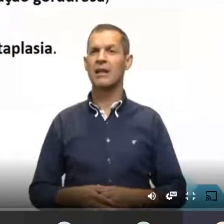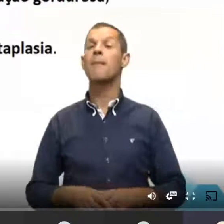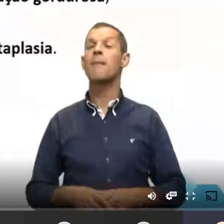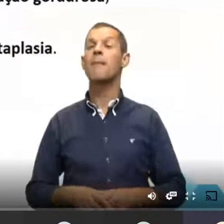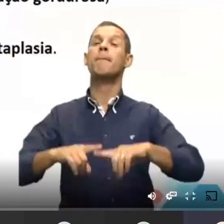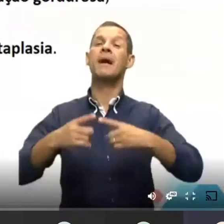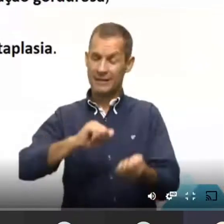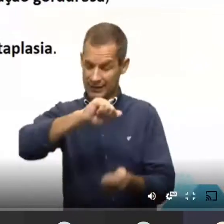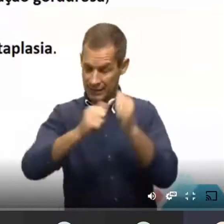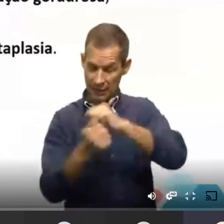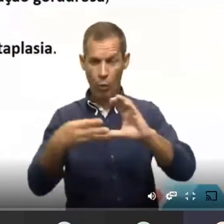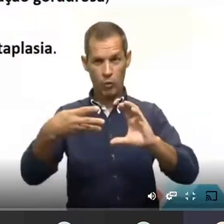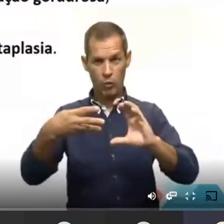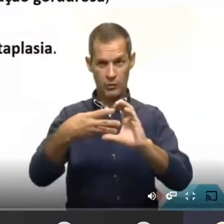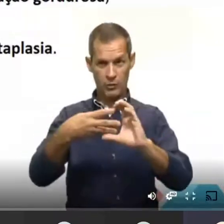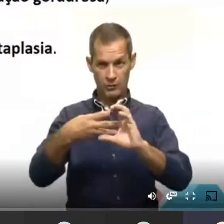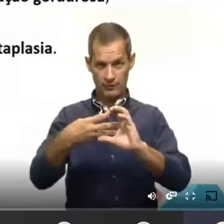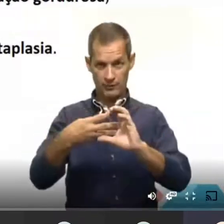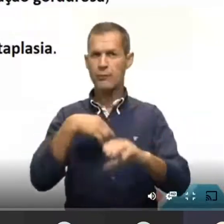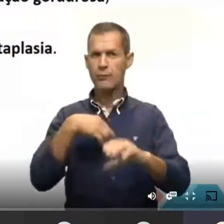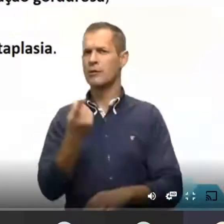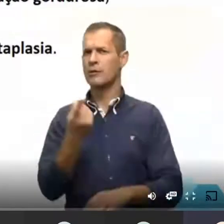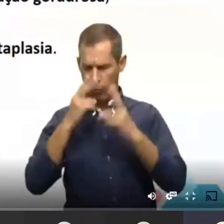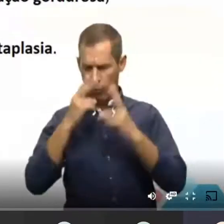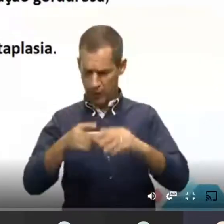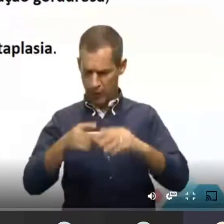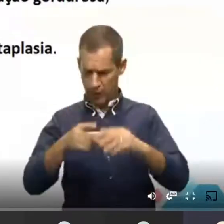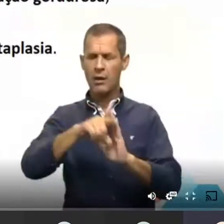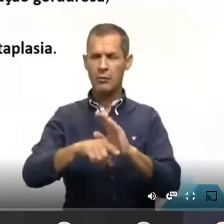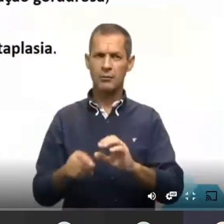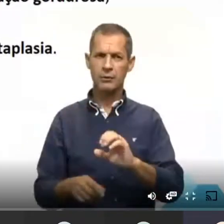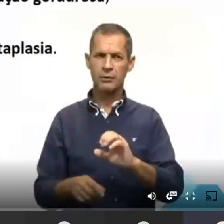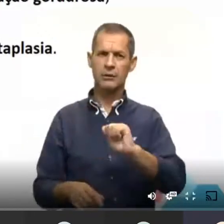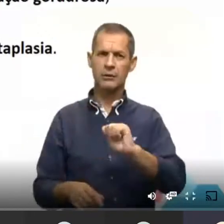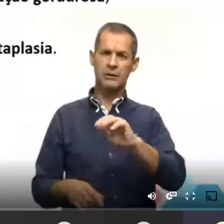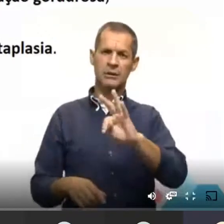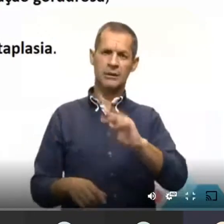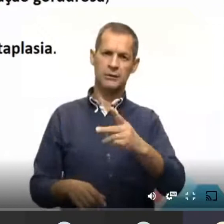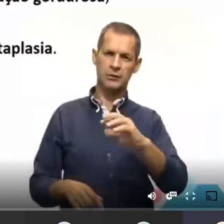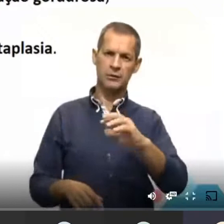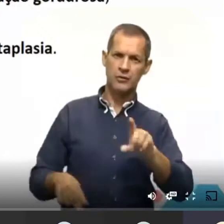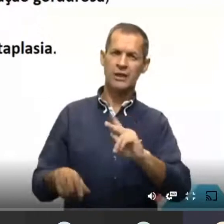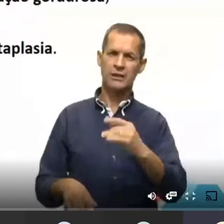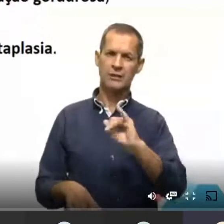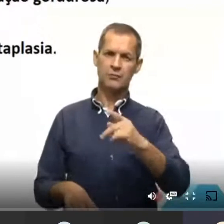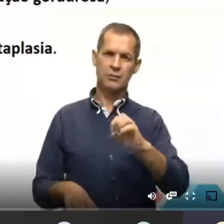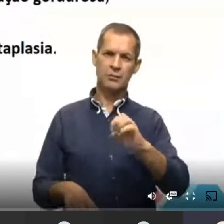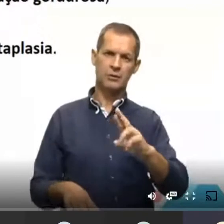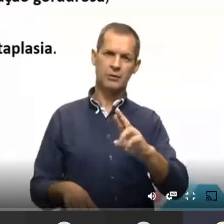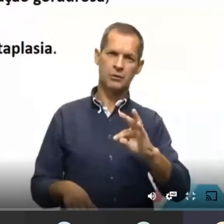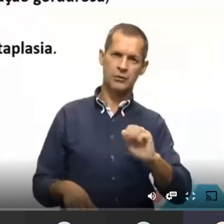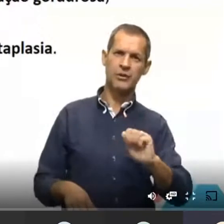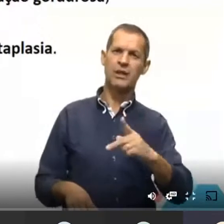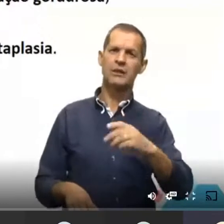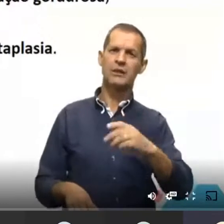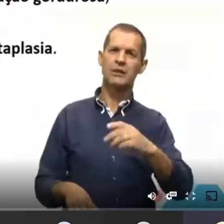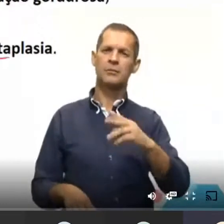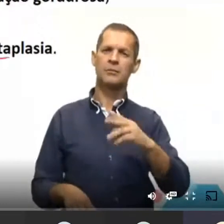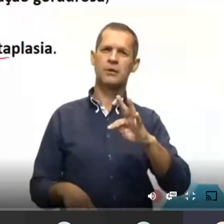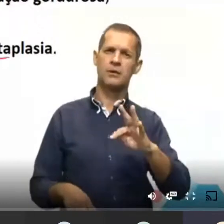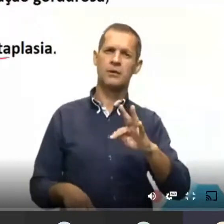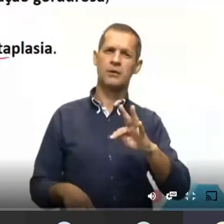Na parte de adaptação celular, nós vamos ver o processo de atrofia, hipertrofia,